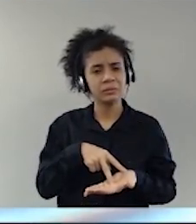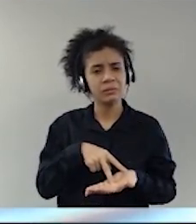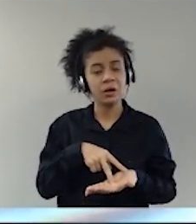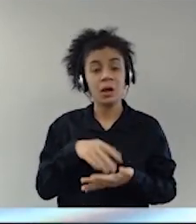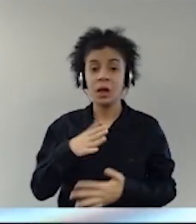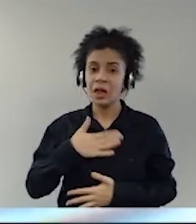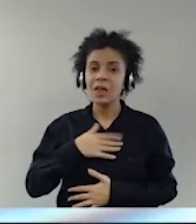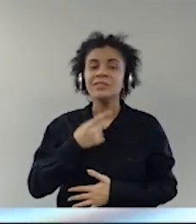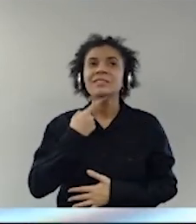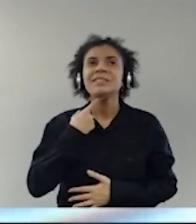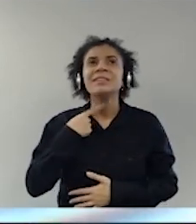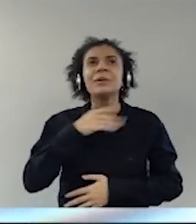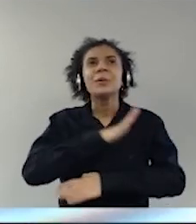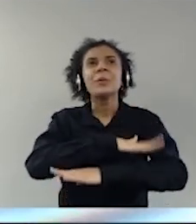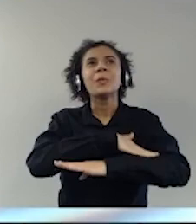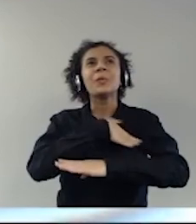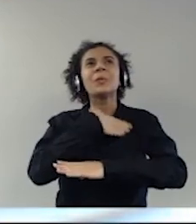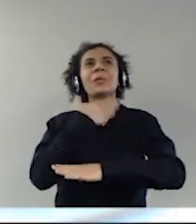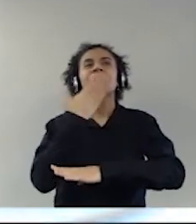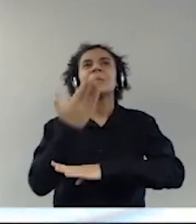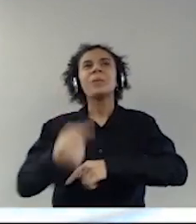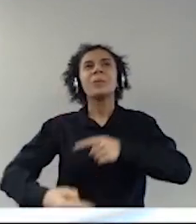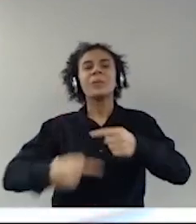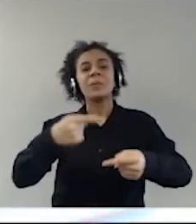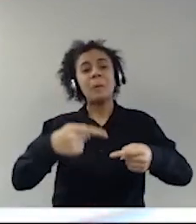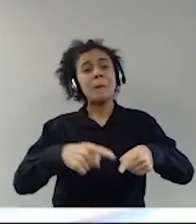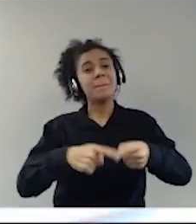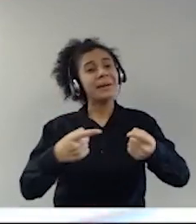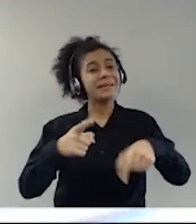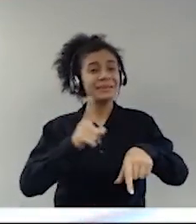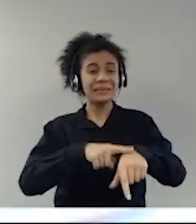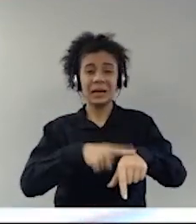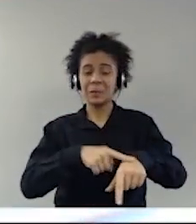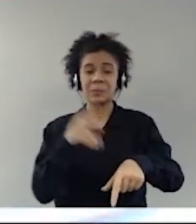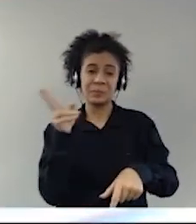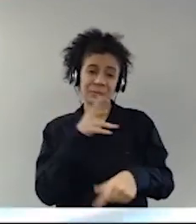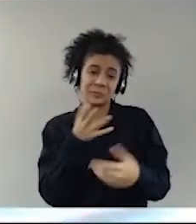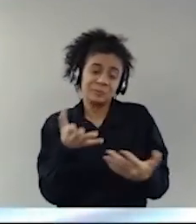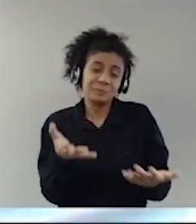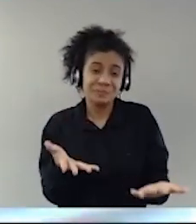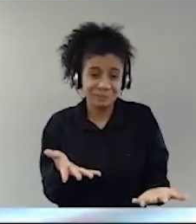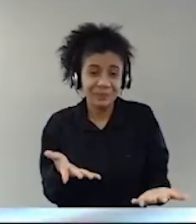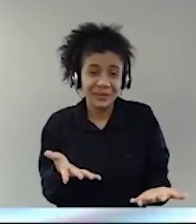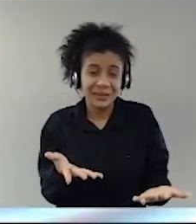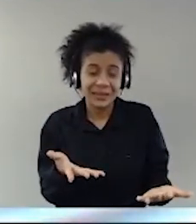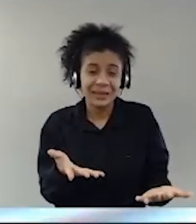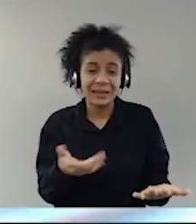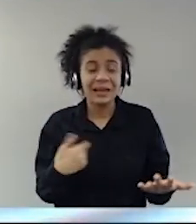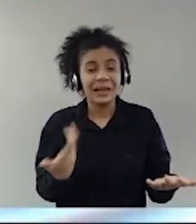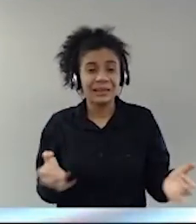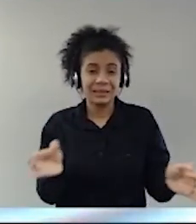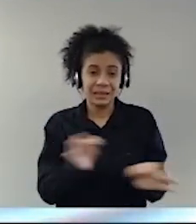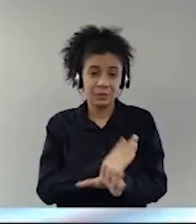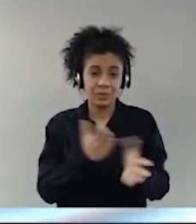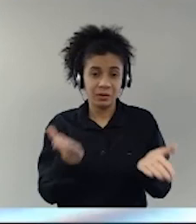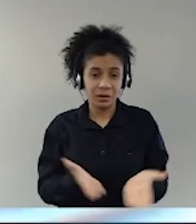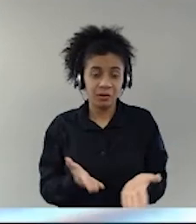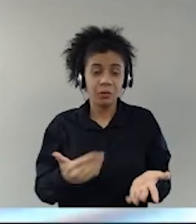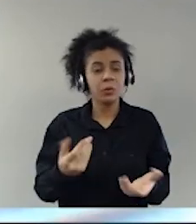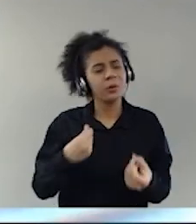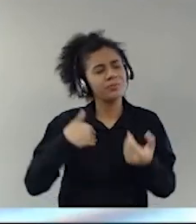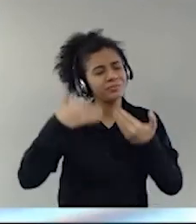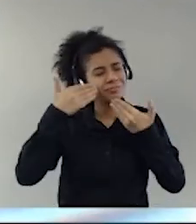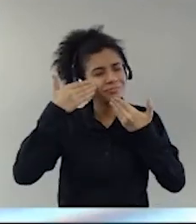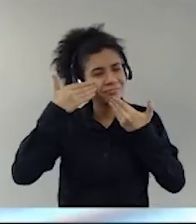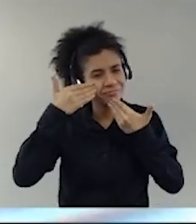Eu ficaria aqui o dia inteiro, mas o tempo urge, né? E aí a gente vai ter que encerrar por aqui. Eu agradeço muito